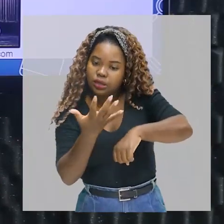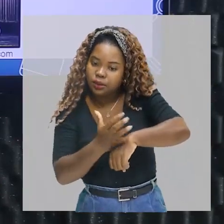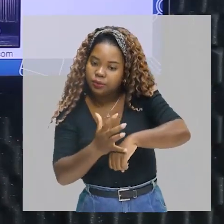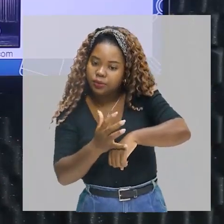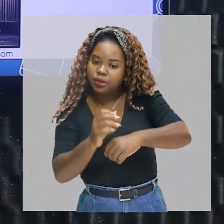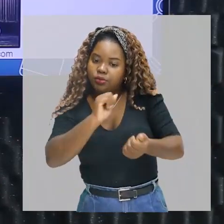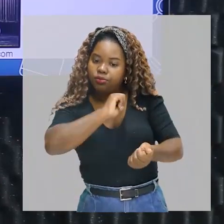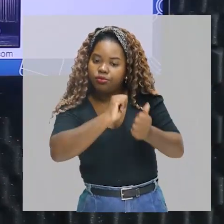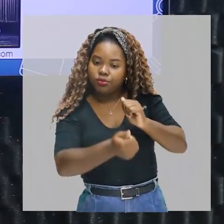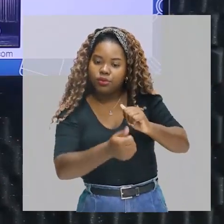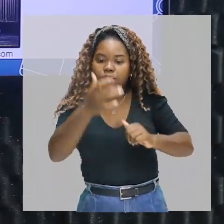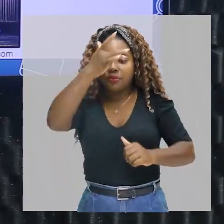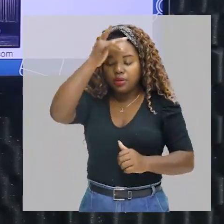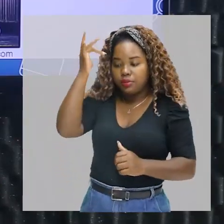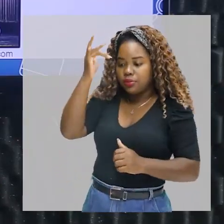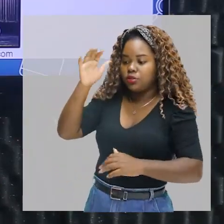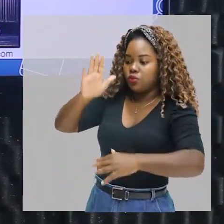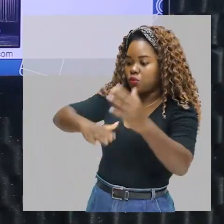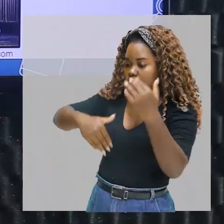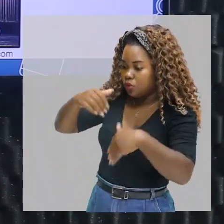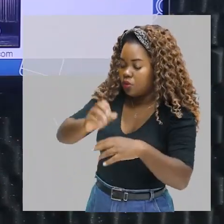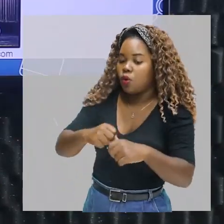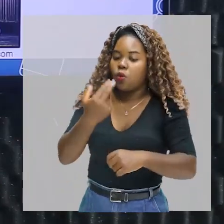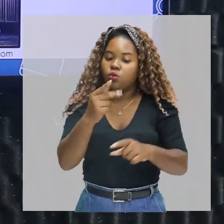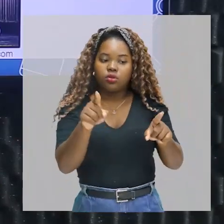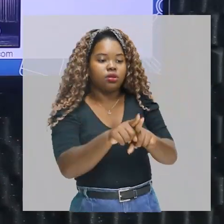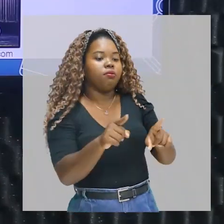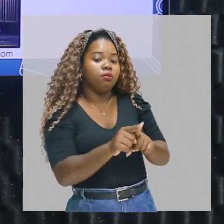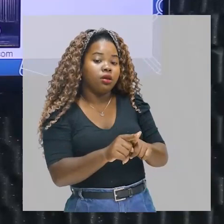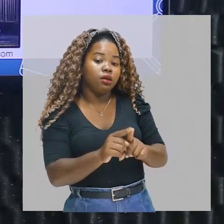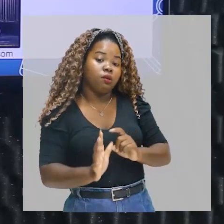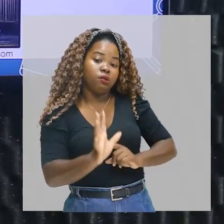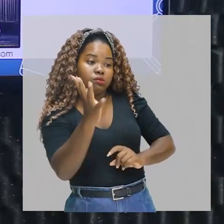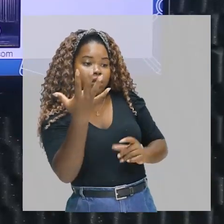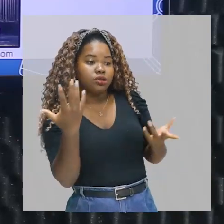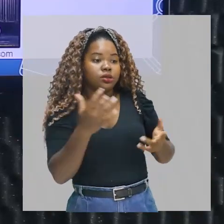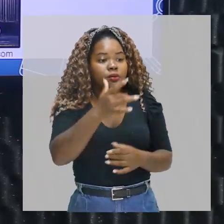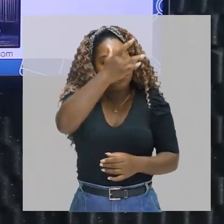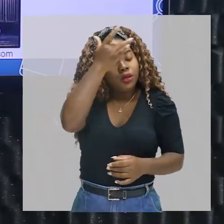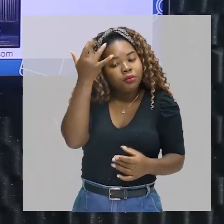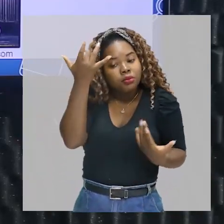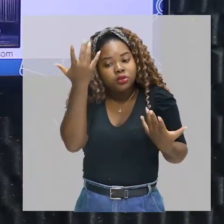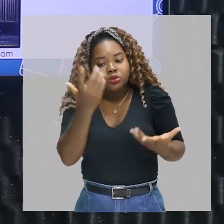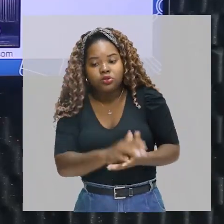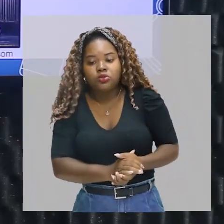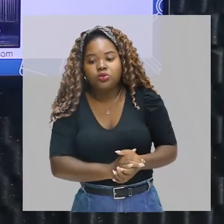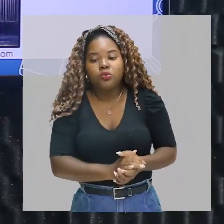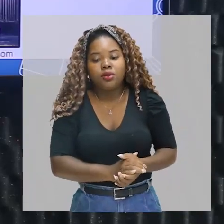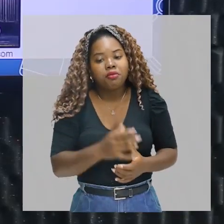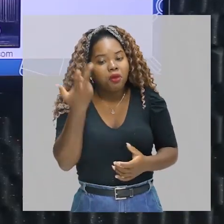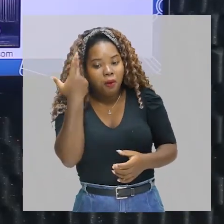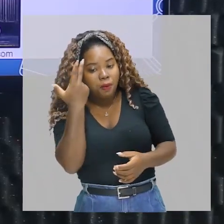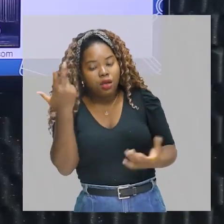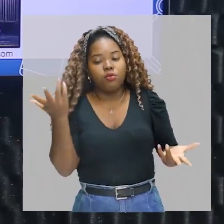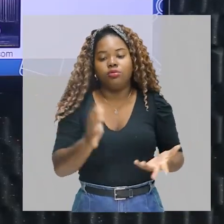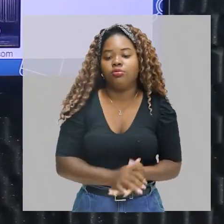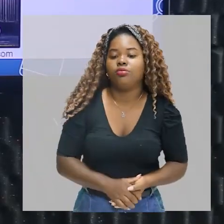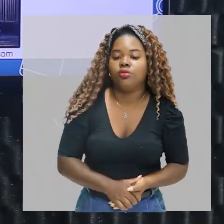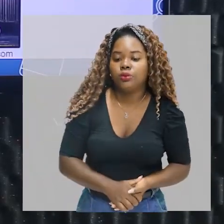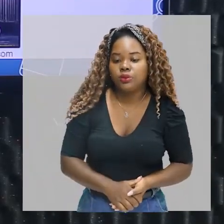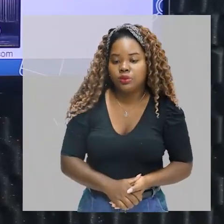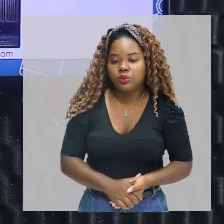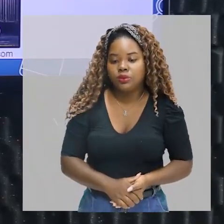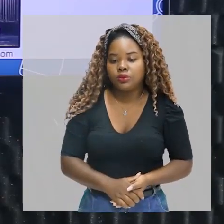acontecer para um atleta profissional, como também pode acontecer para uma pessoa que é amadora,